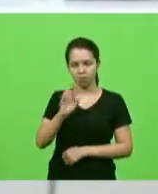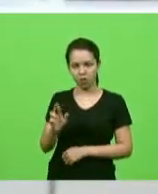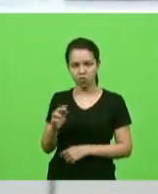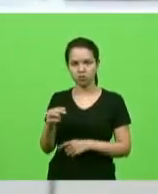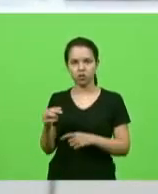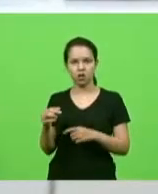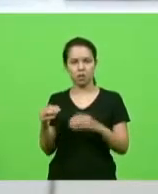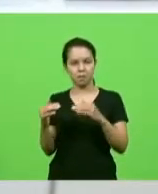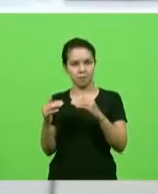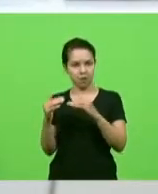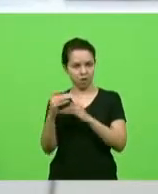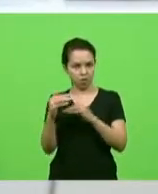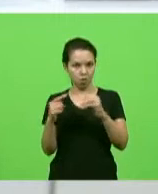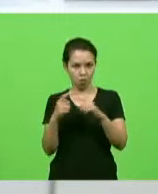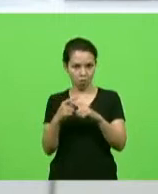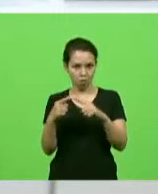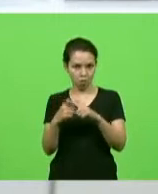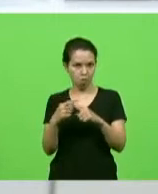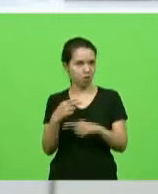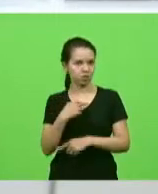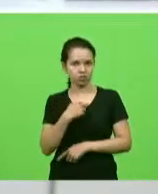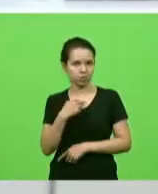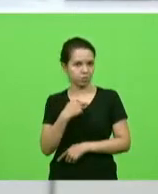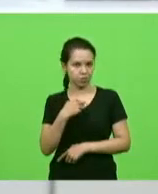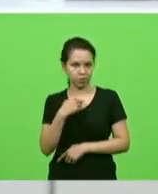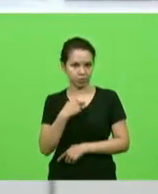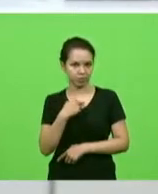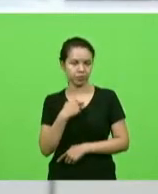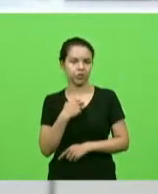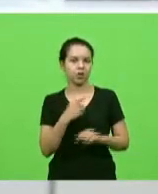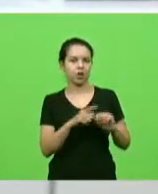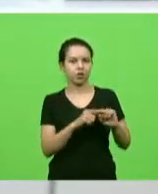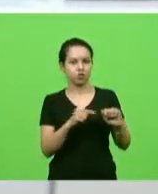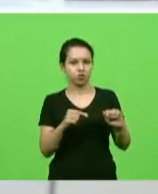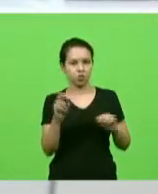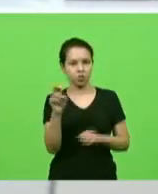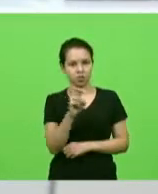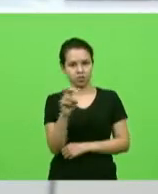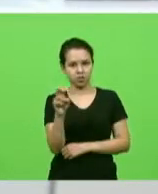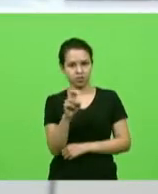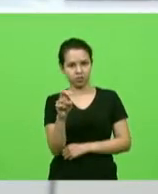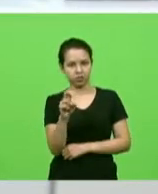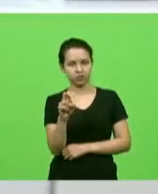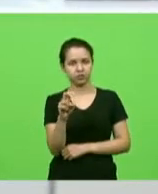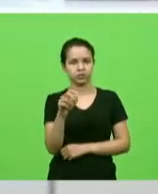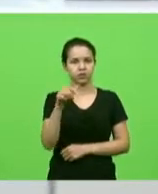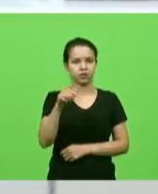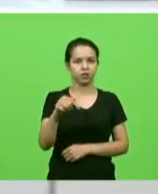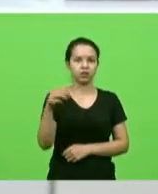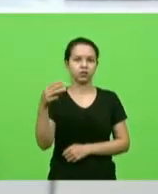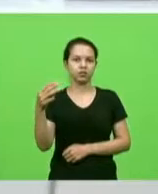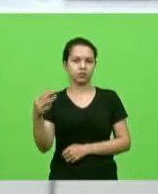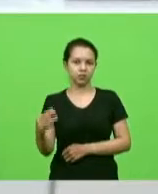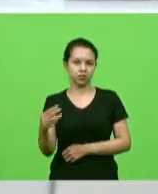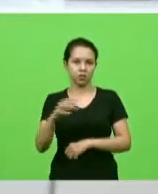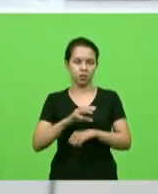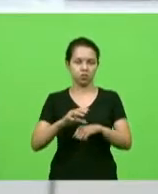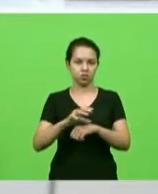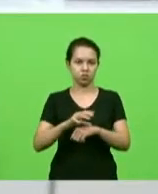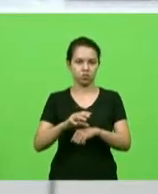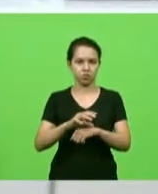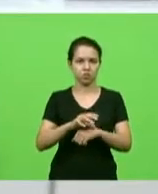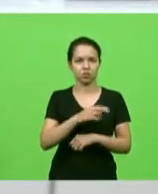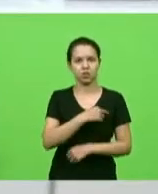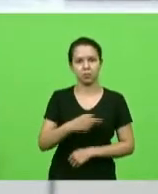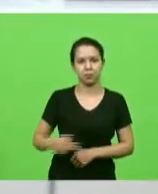que propaga os lugares ao interpretar o artigo quinto 63 da Constituição da